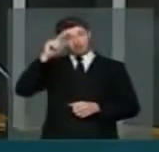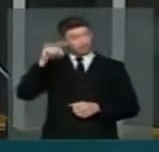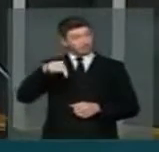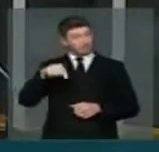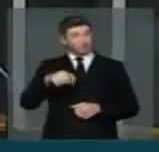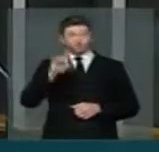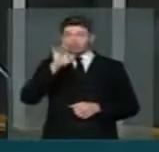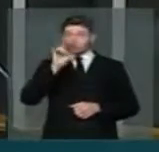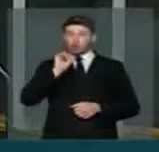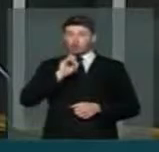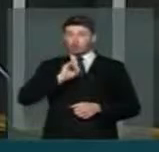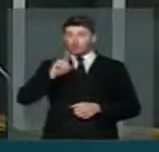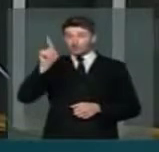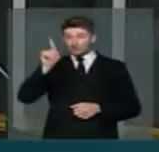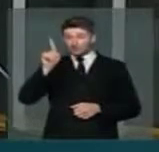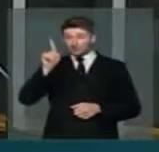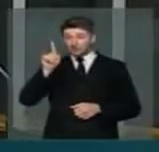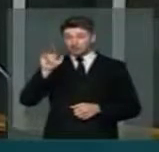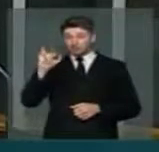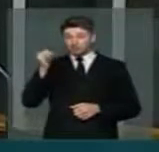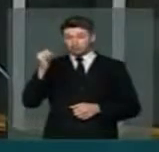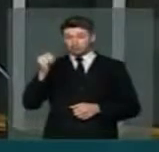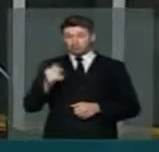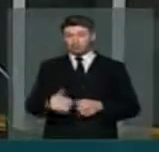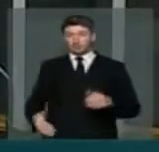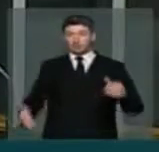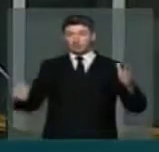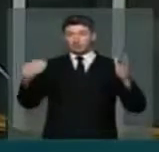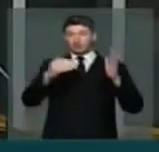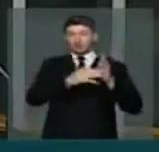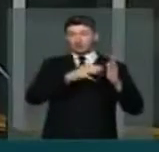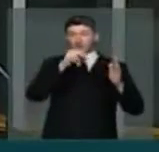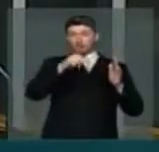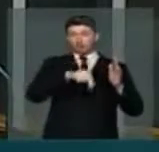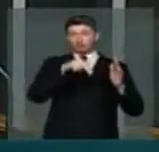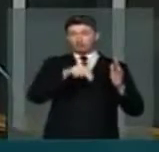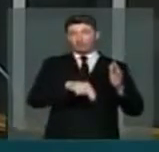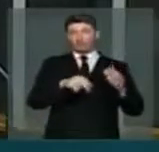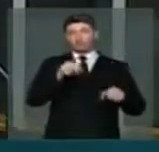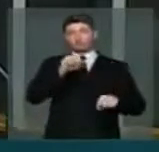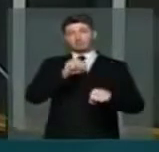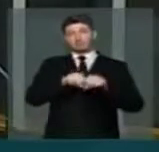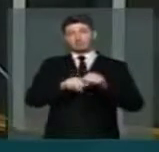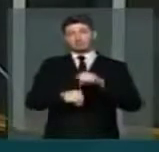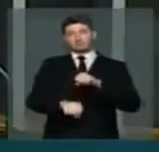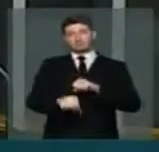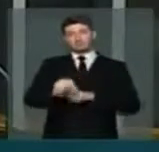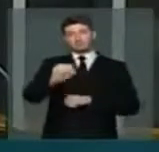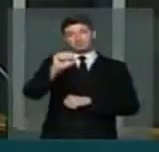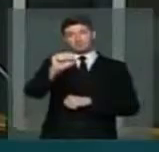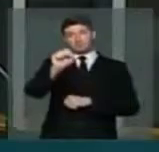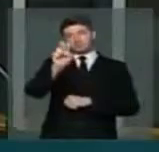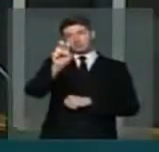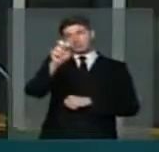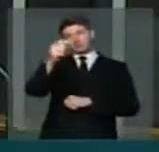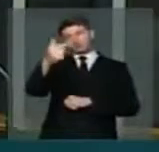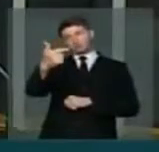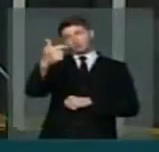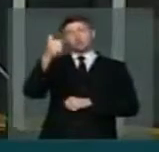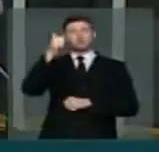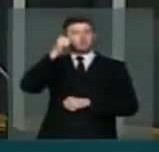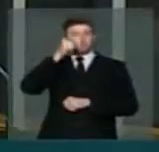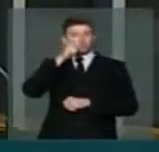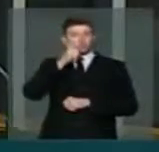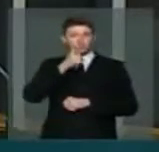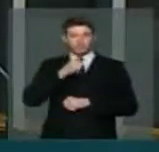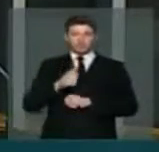só em Minas Gerais, de janeiro a novembro, foram assassinadas 82